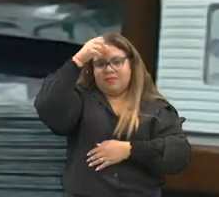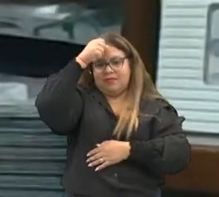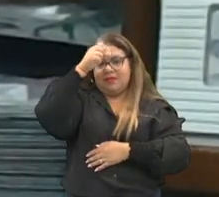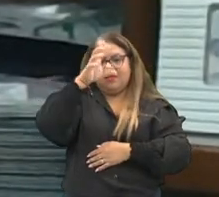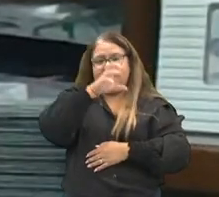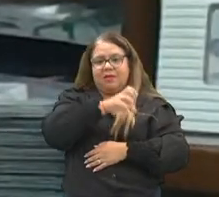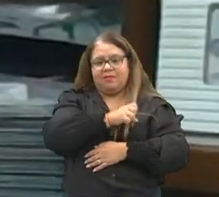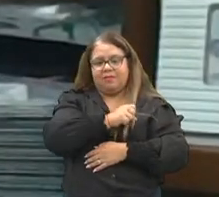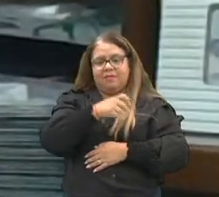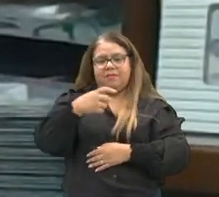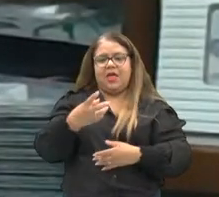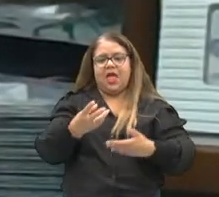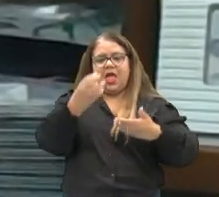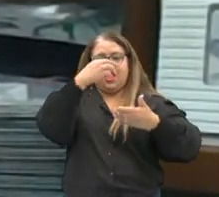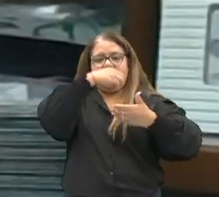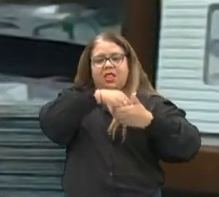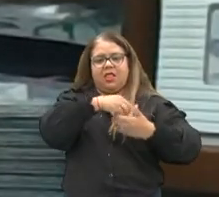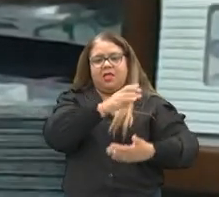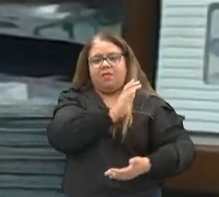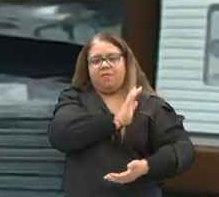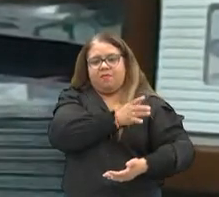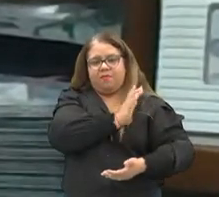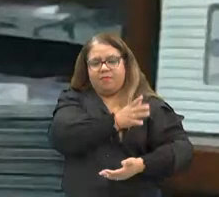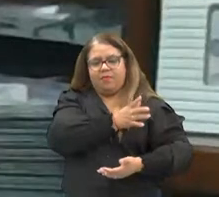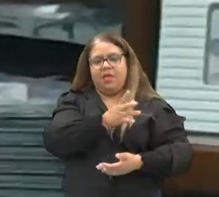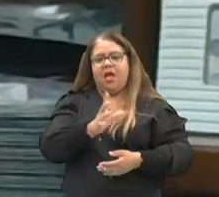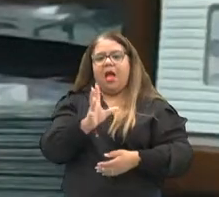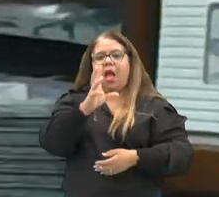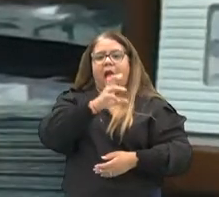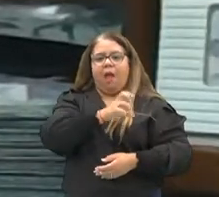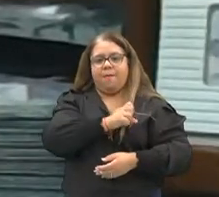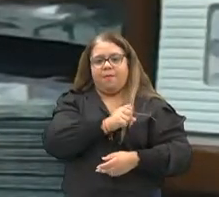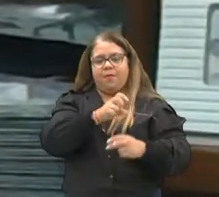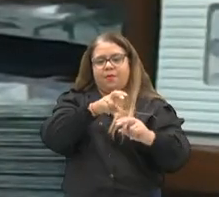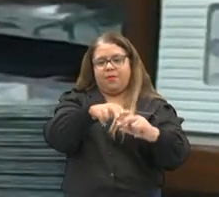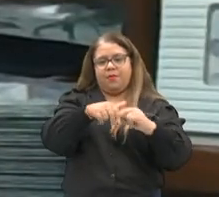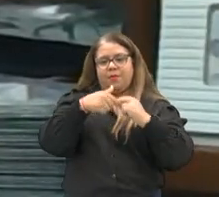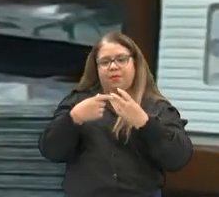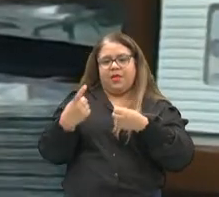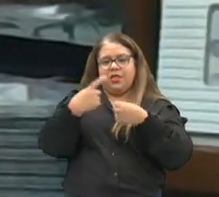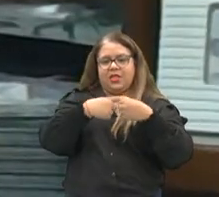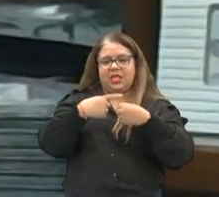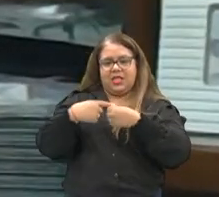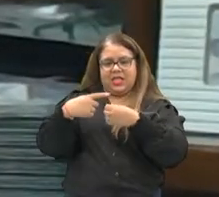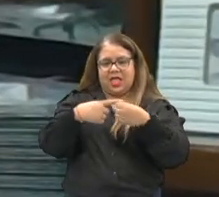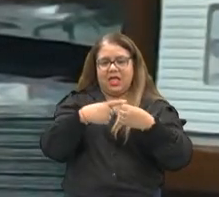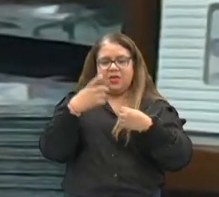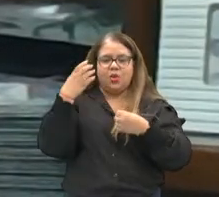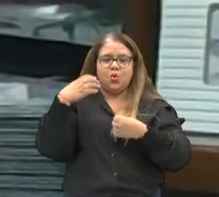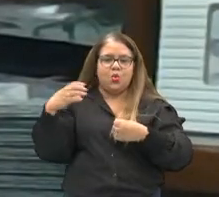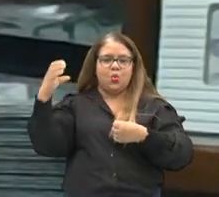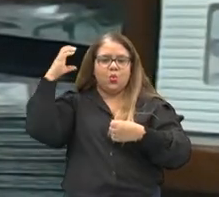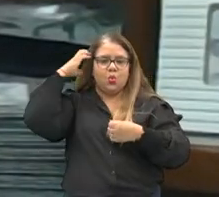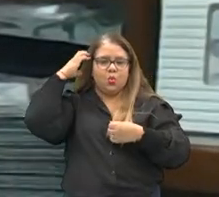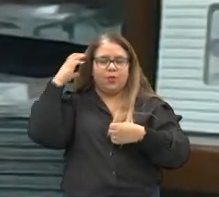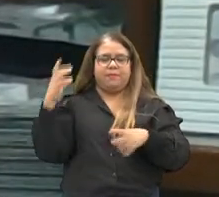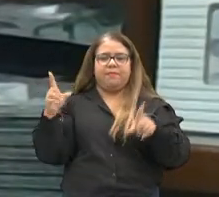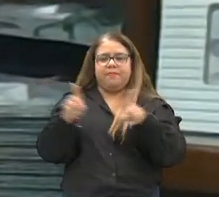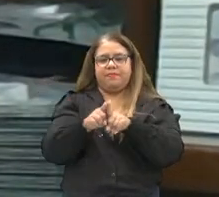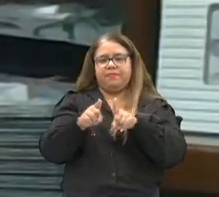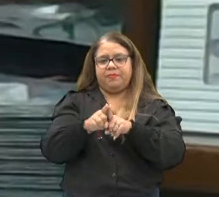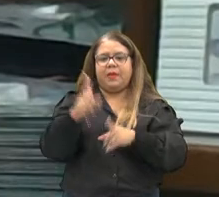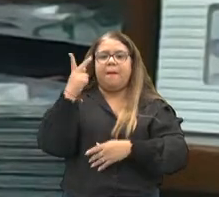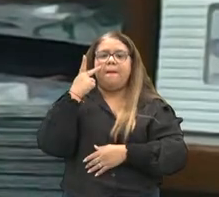continua vibrando o amor pela cidade de Cuiabá, onde meu pai